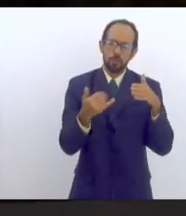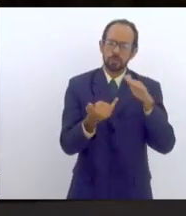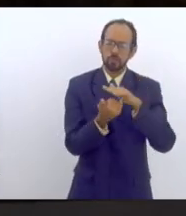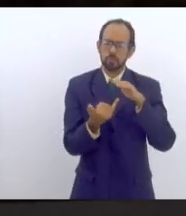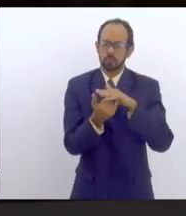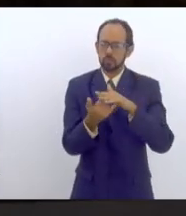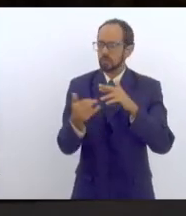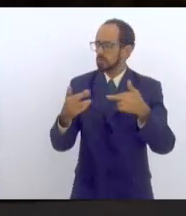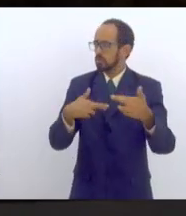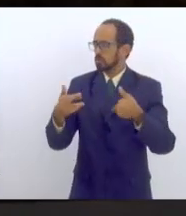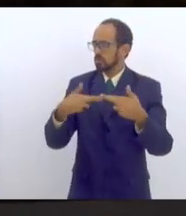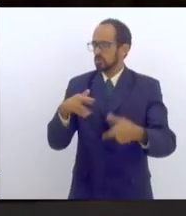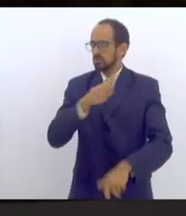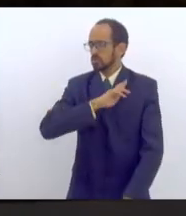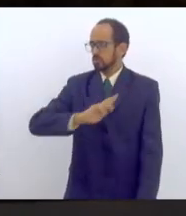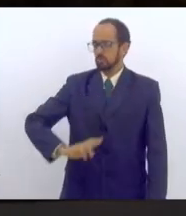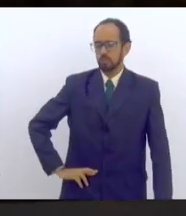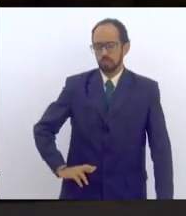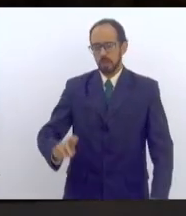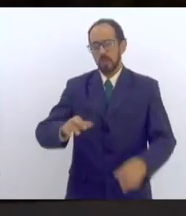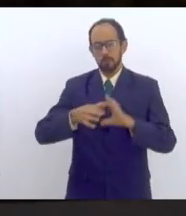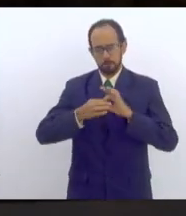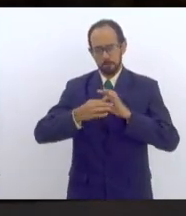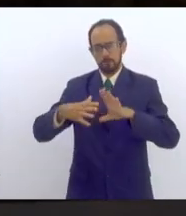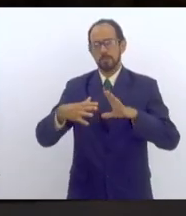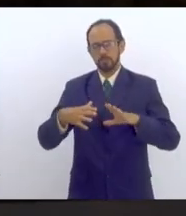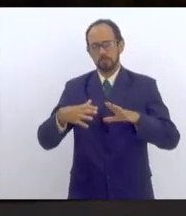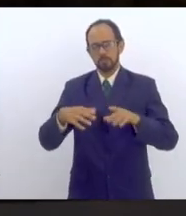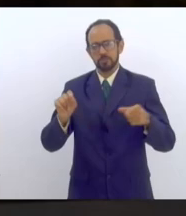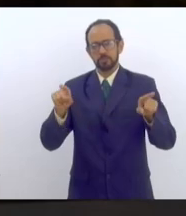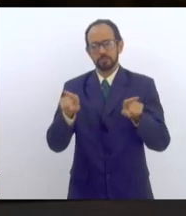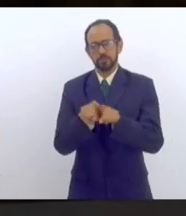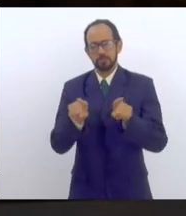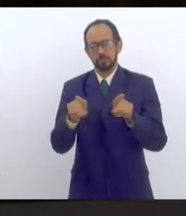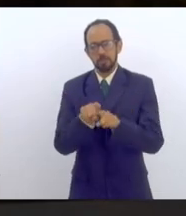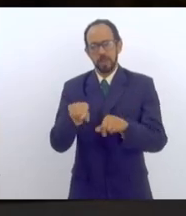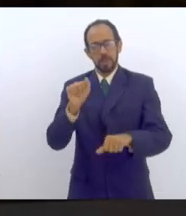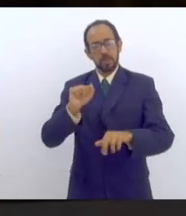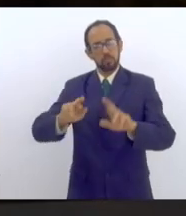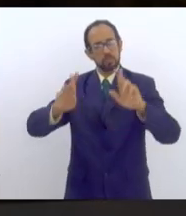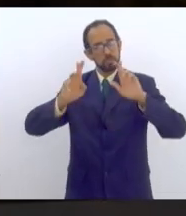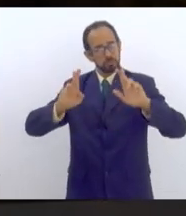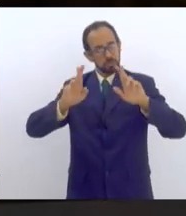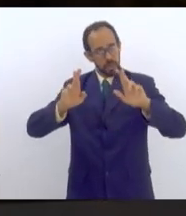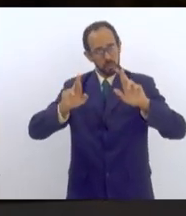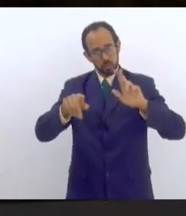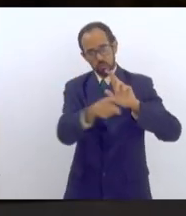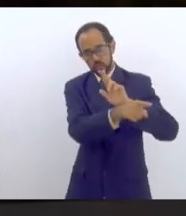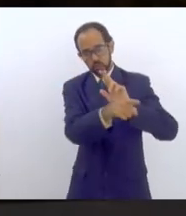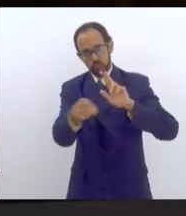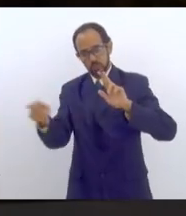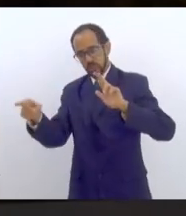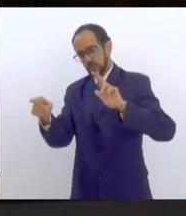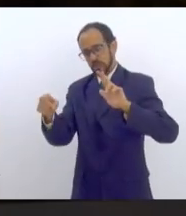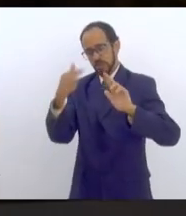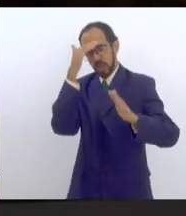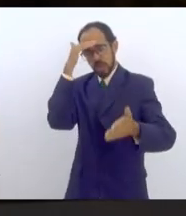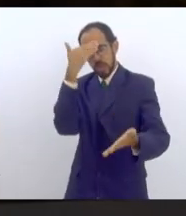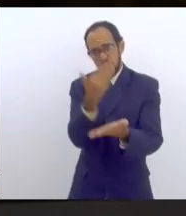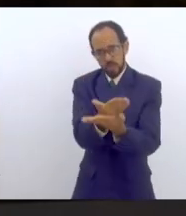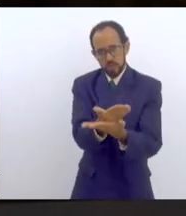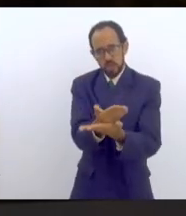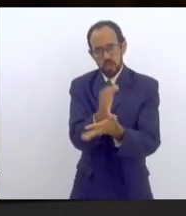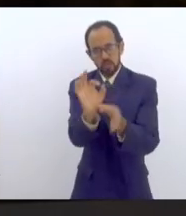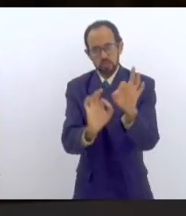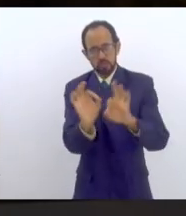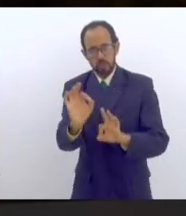relações republicanas permitem, assim como eu espero dos senhores acreditar nos projetos que